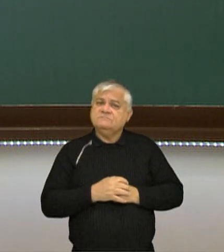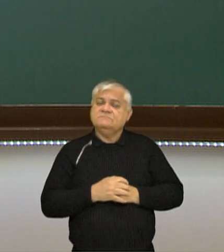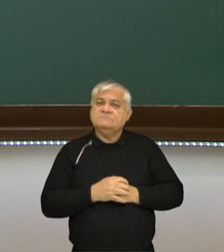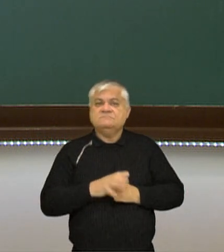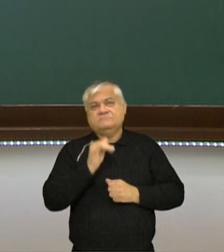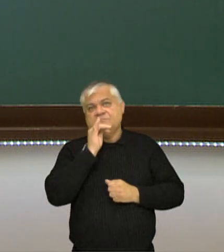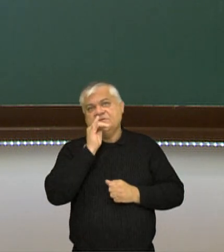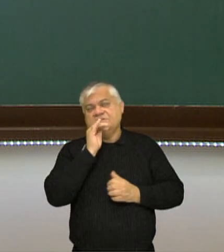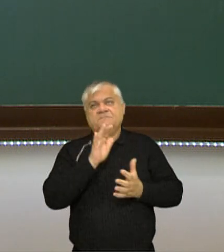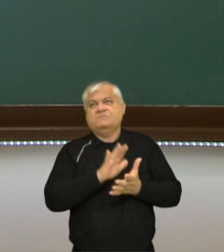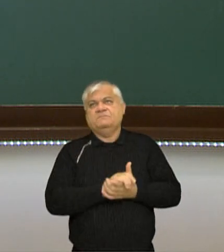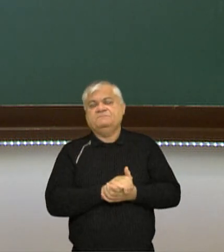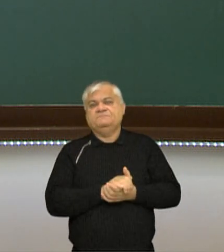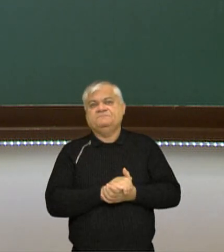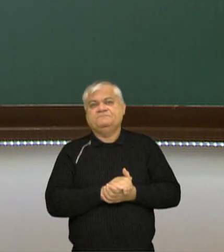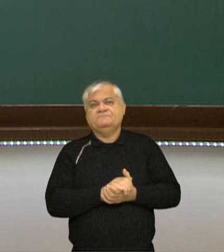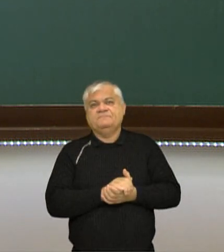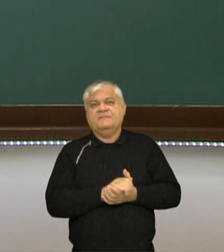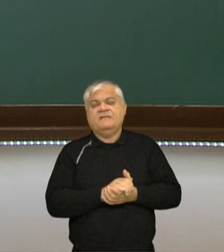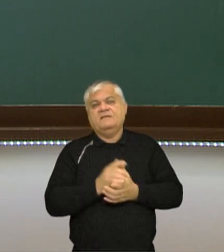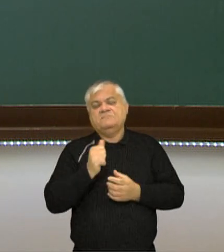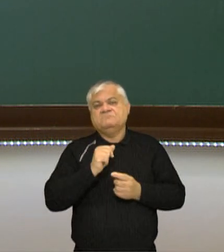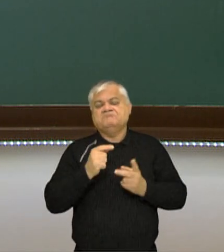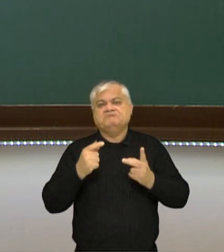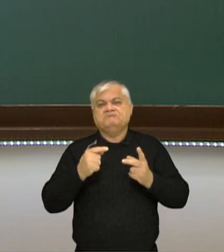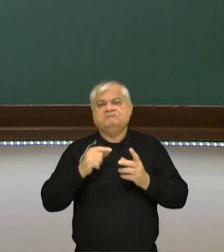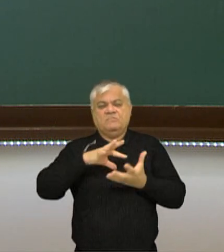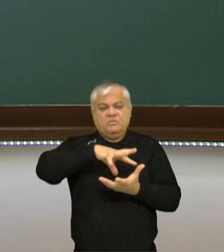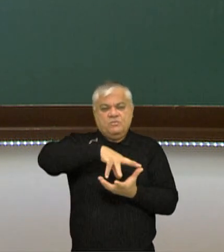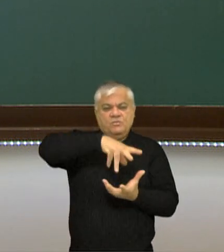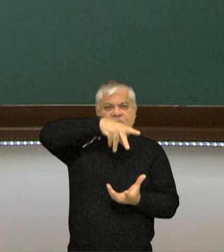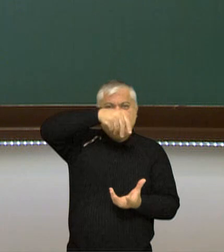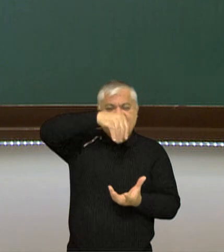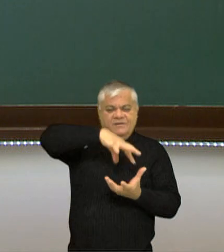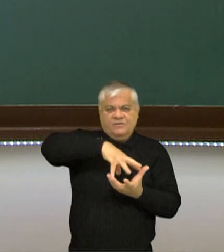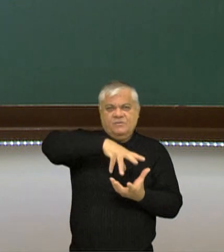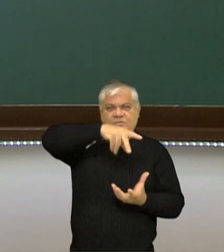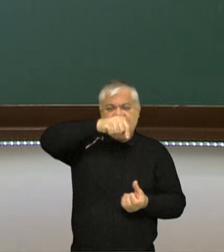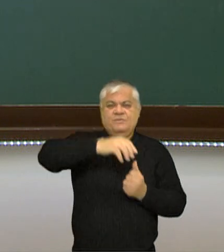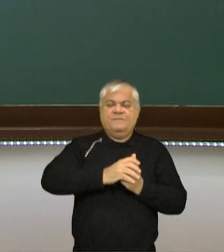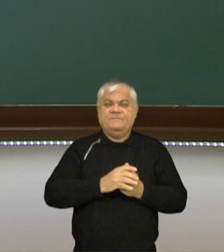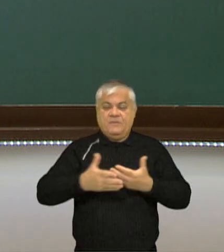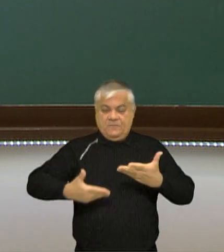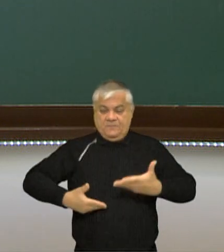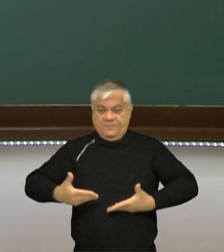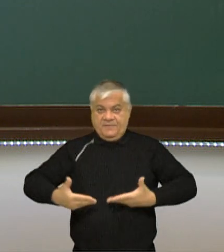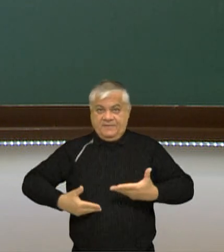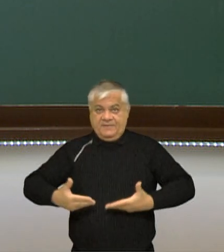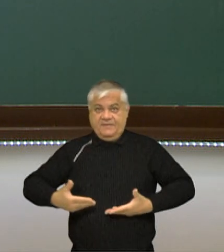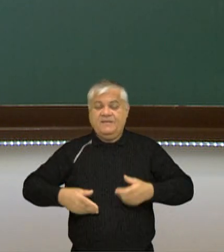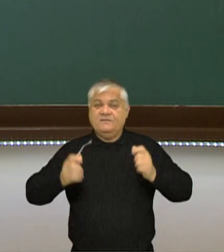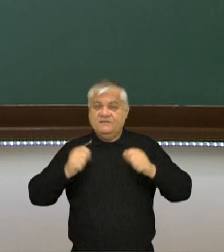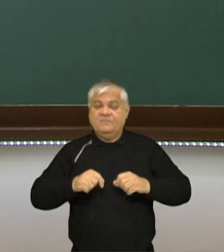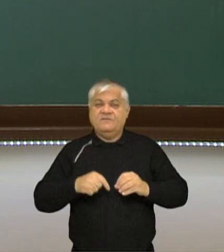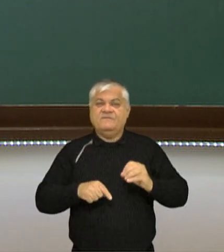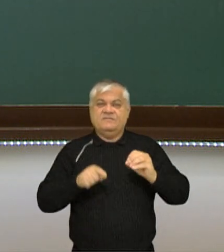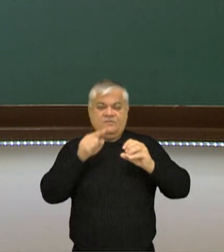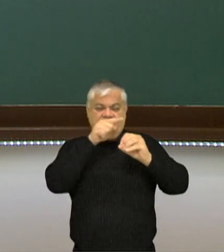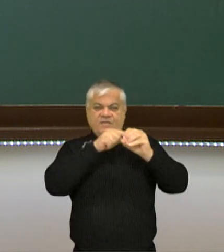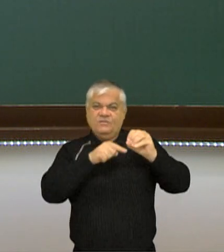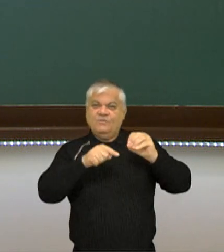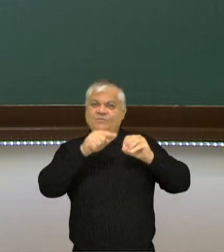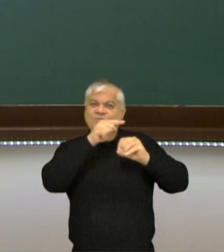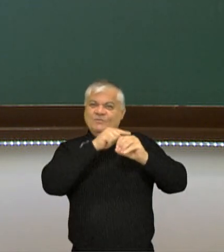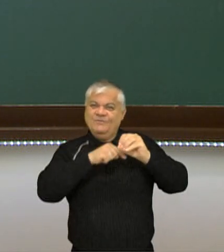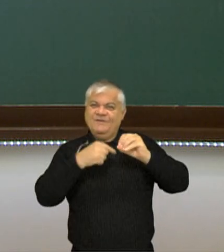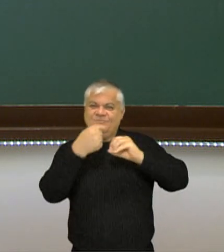você pode usar formas geométricas. Olha só, para o peão você pode fazer um círculo na sua